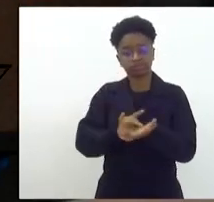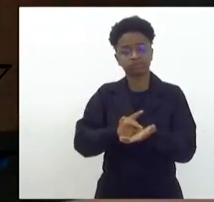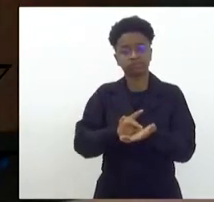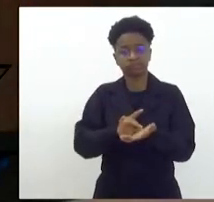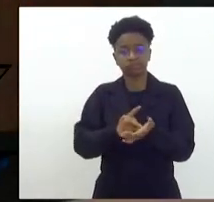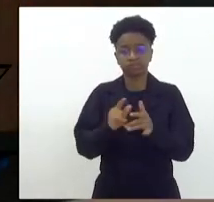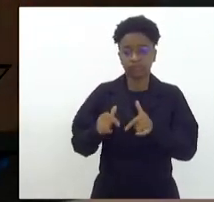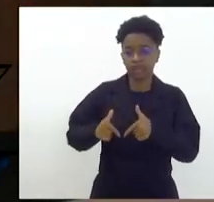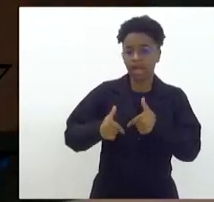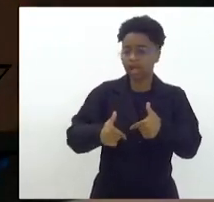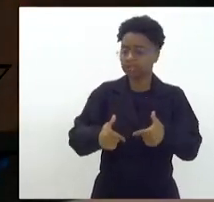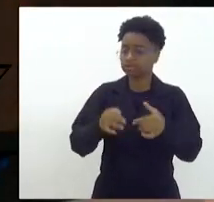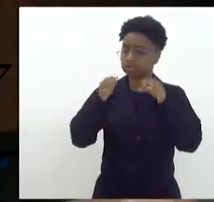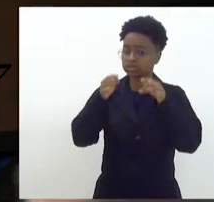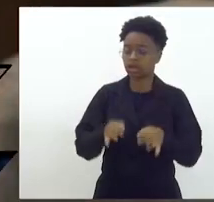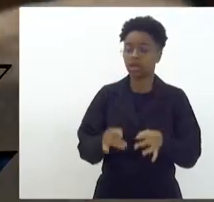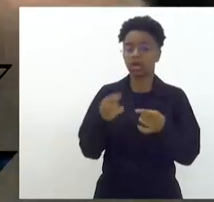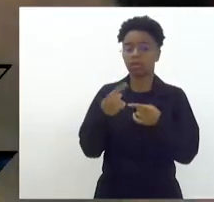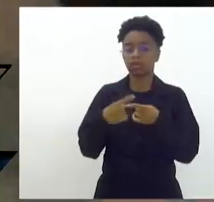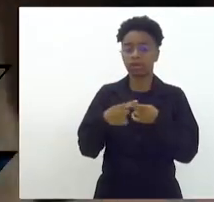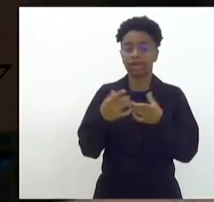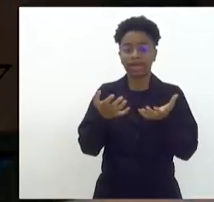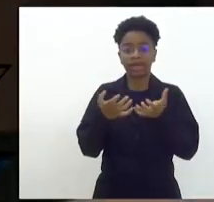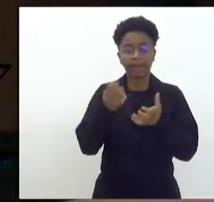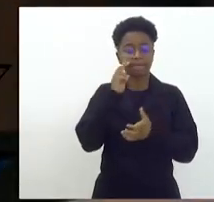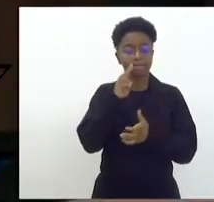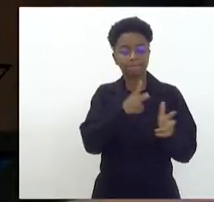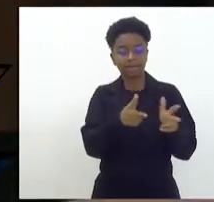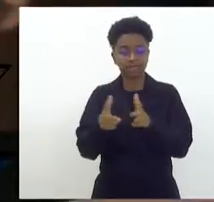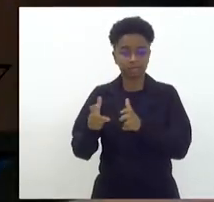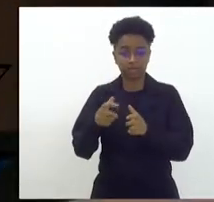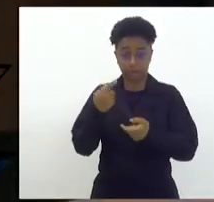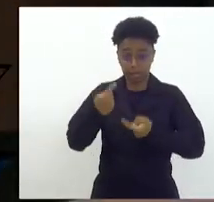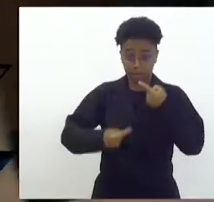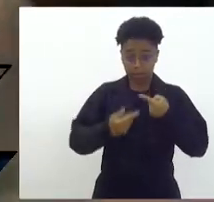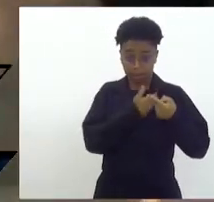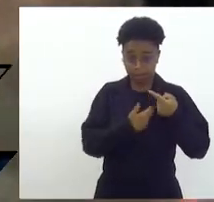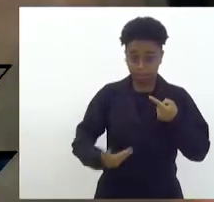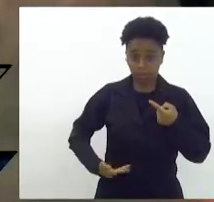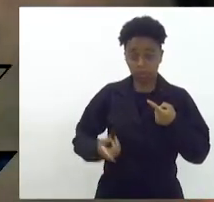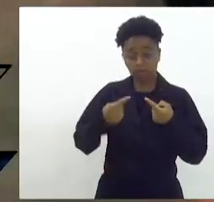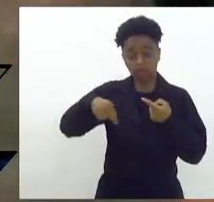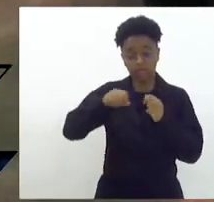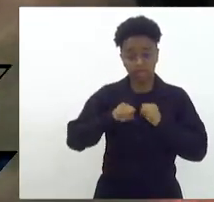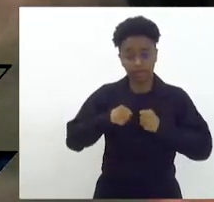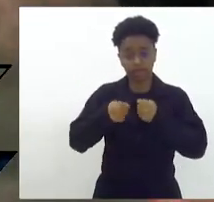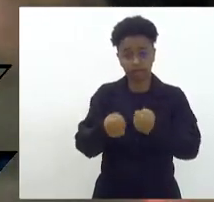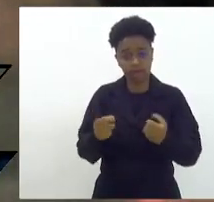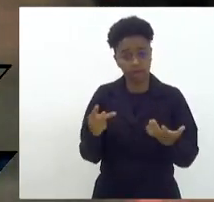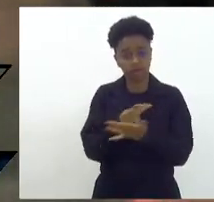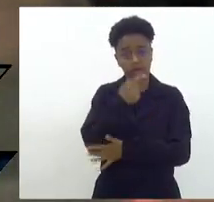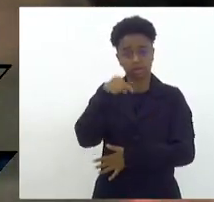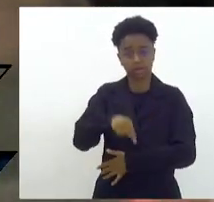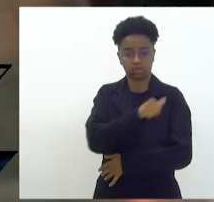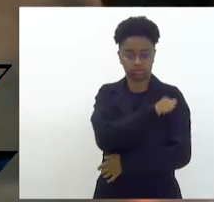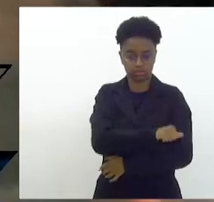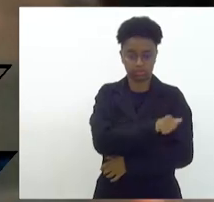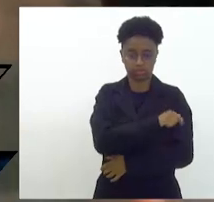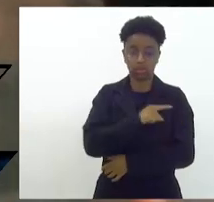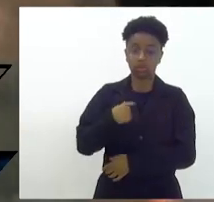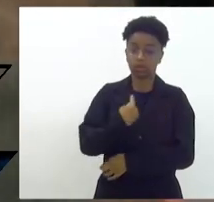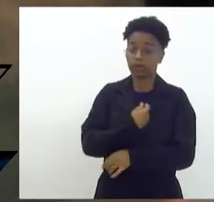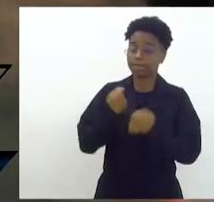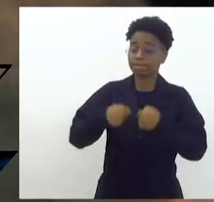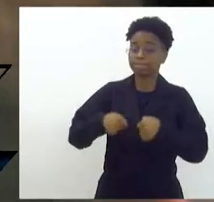legítima que é ver a política pública que você defende se materializar no estado do Rio de Janeiro Vamos